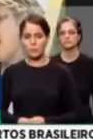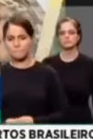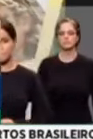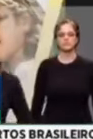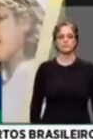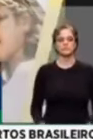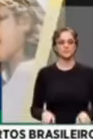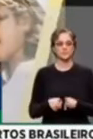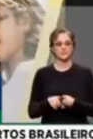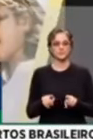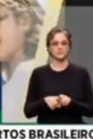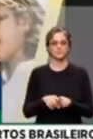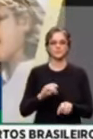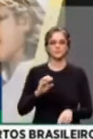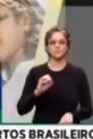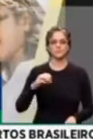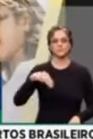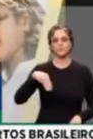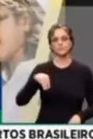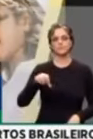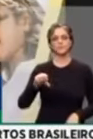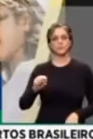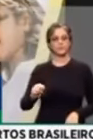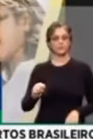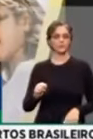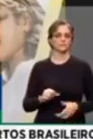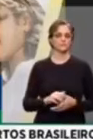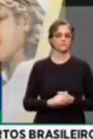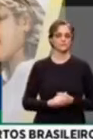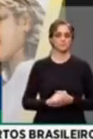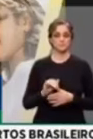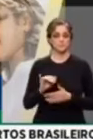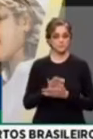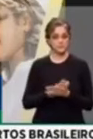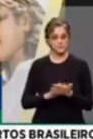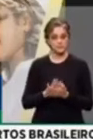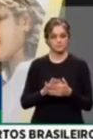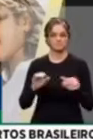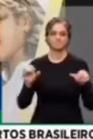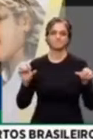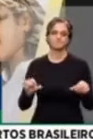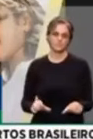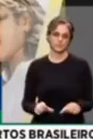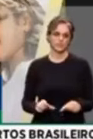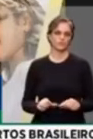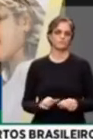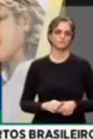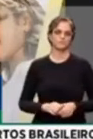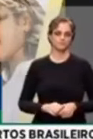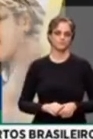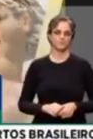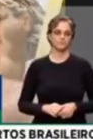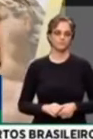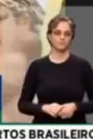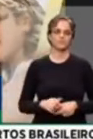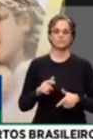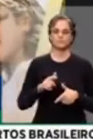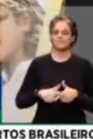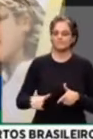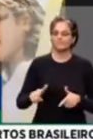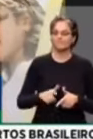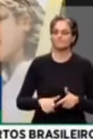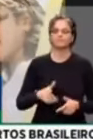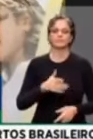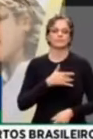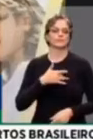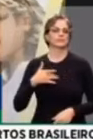Saúde, nós vamos ter o pior, ainda mais o agravamento dessa crise. A crise sanitária